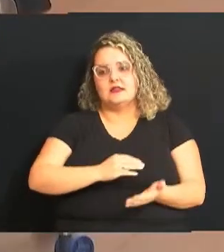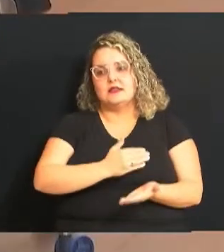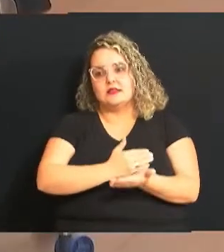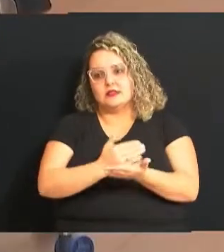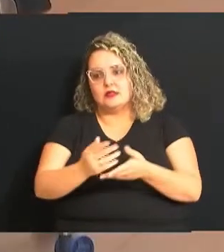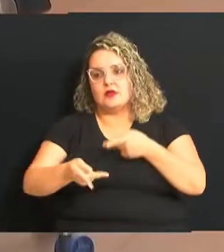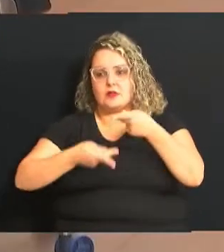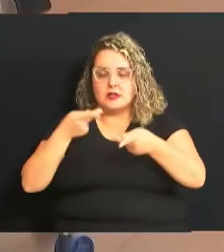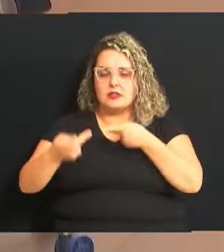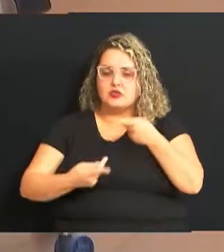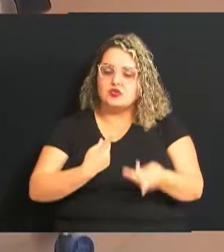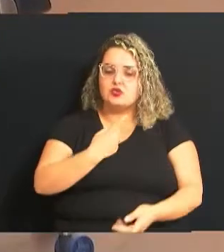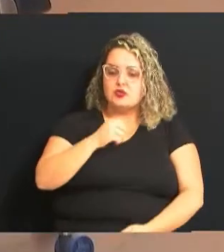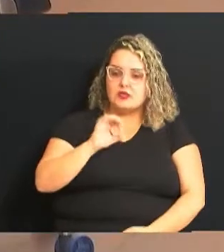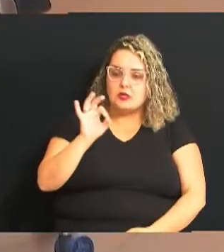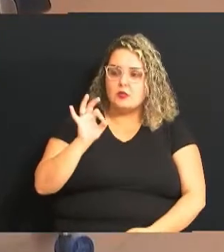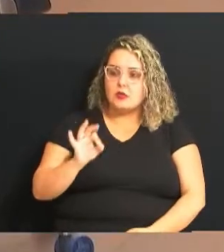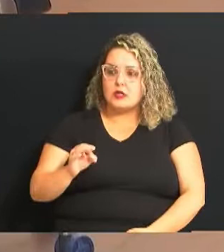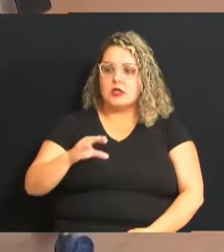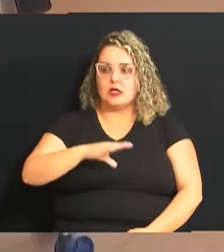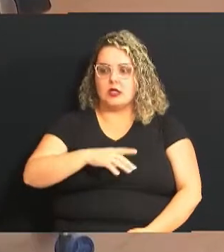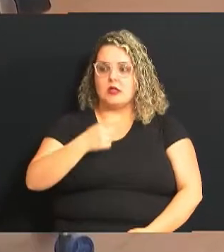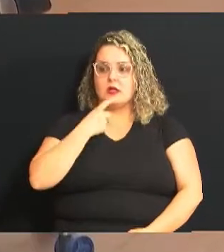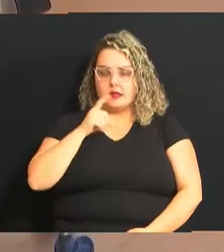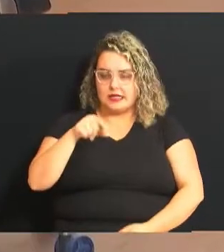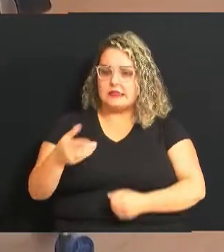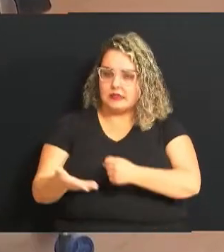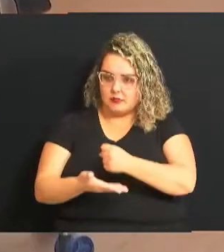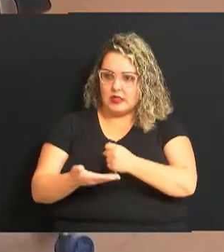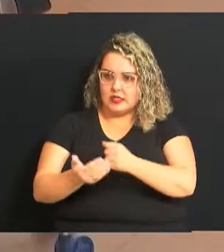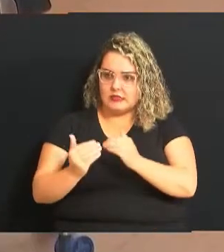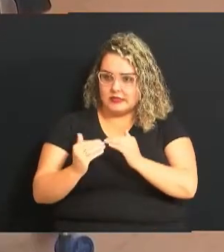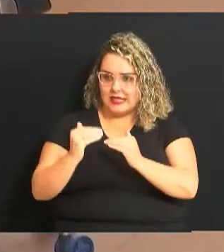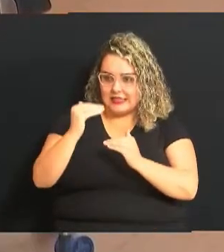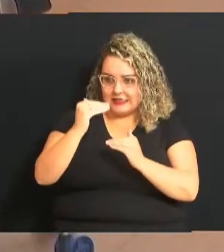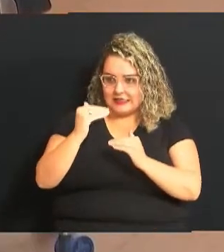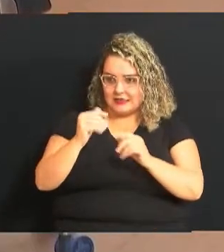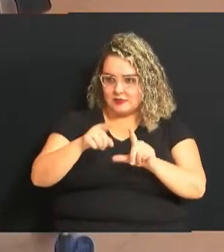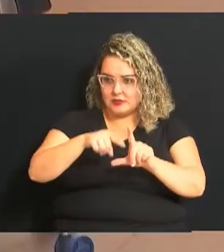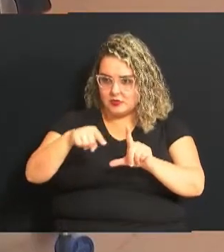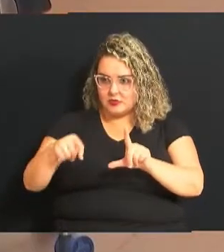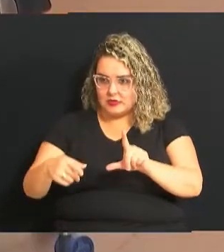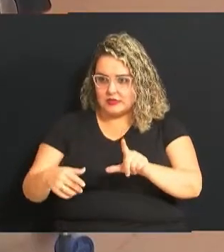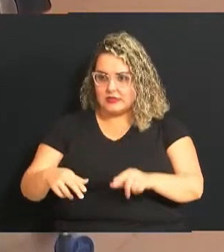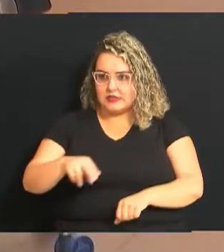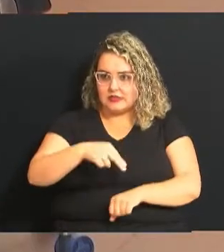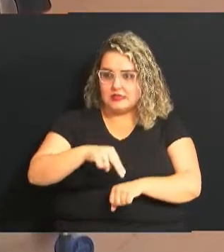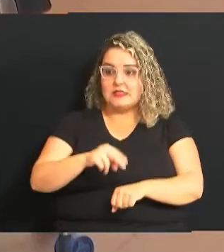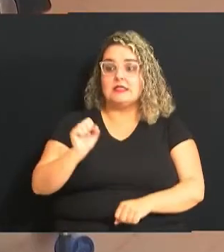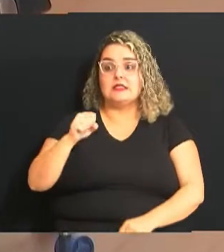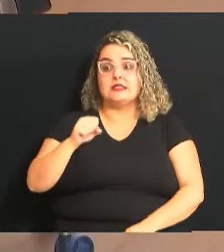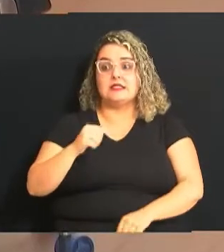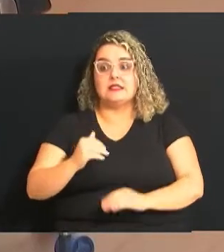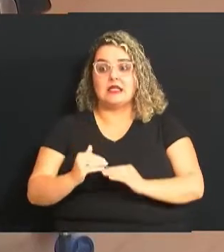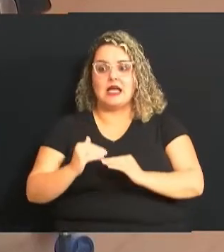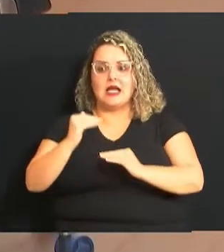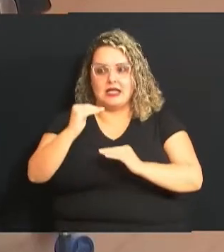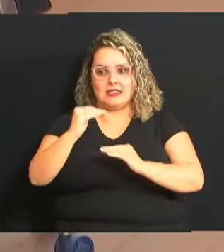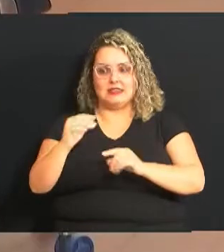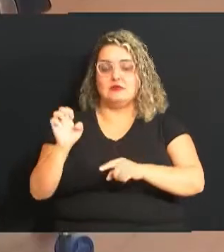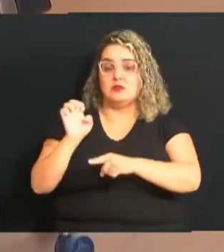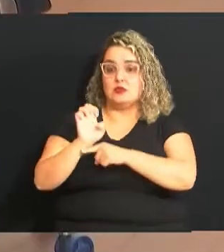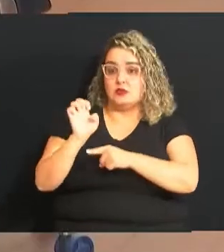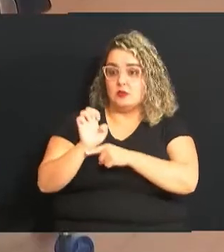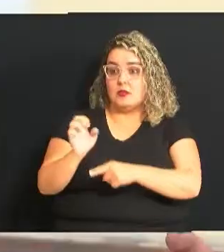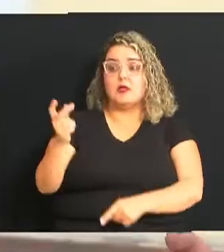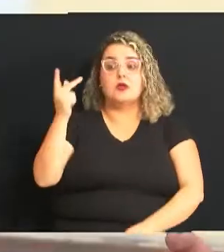10%. Campinas é essa base mesmo? A gente está acima da média nacional? Sim, nós estamos acima da média do estado de São Paulo.